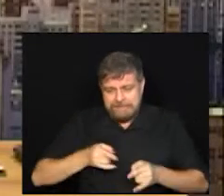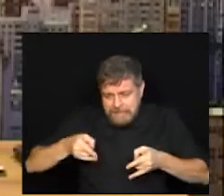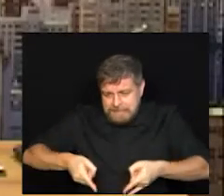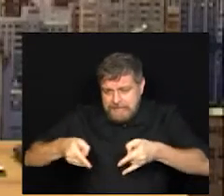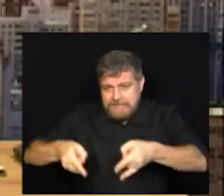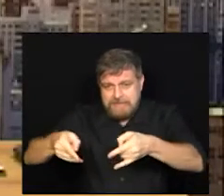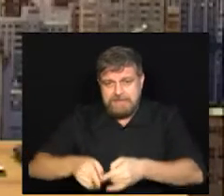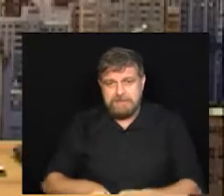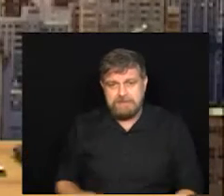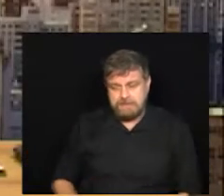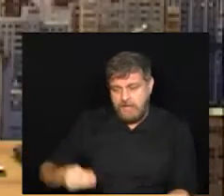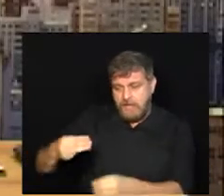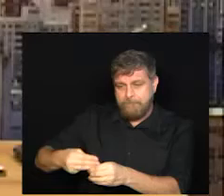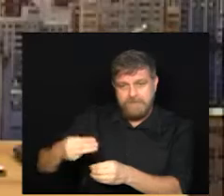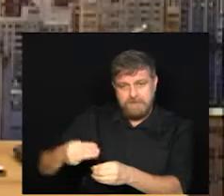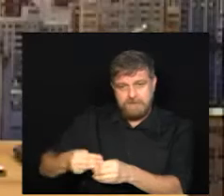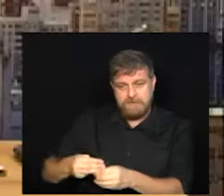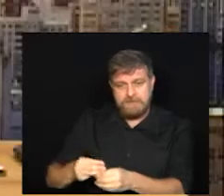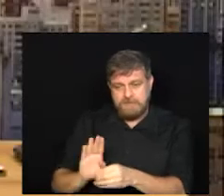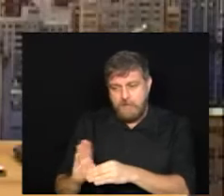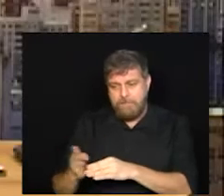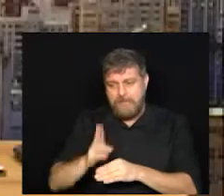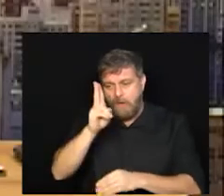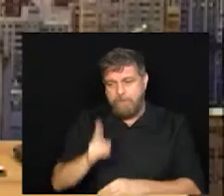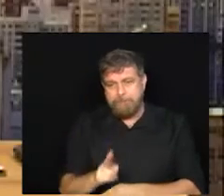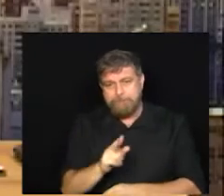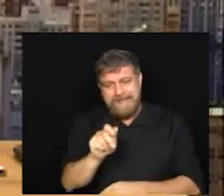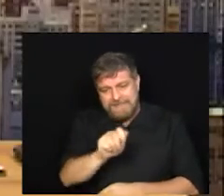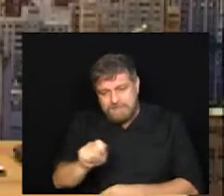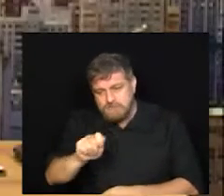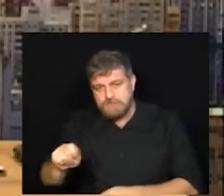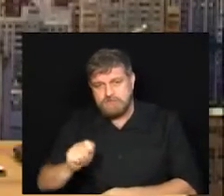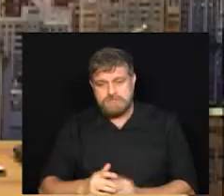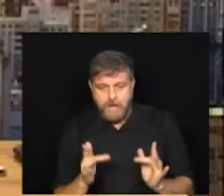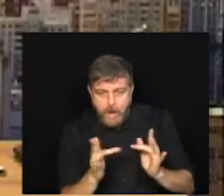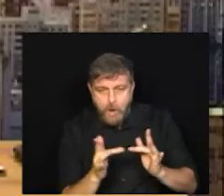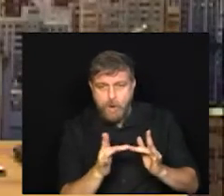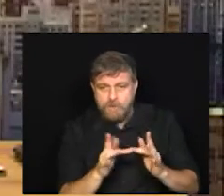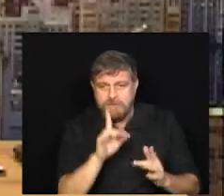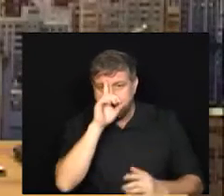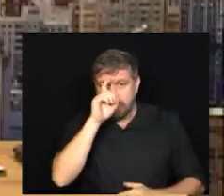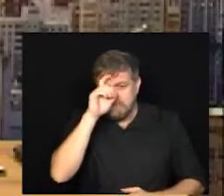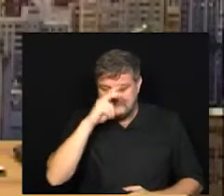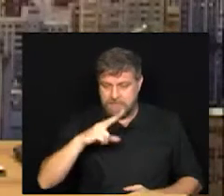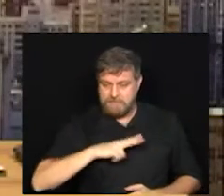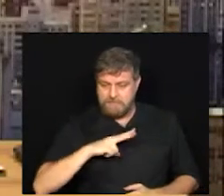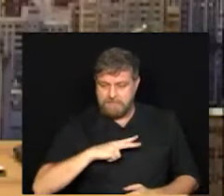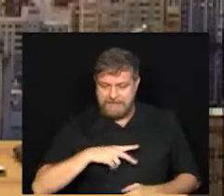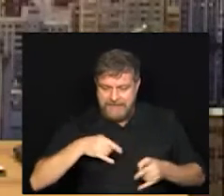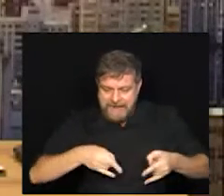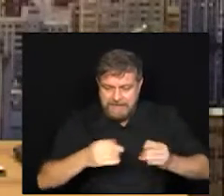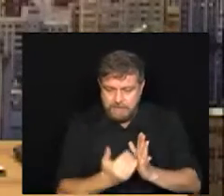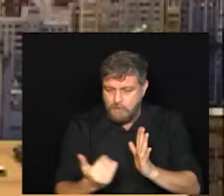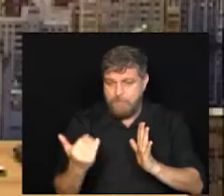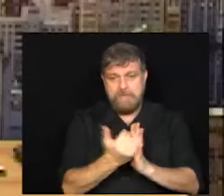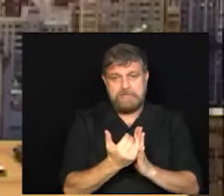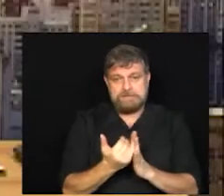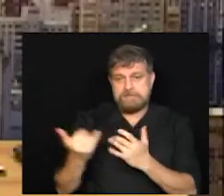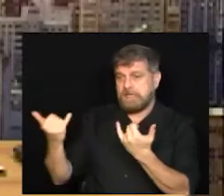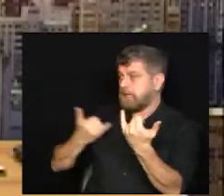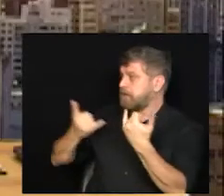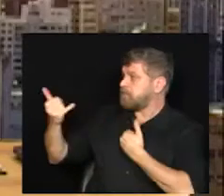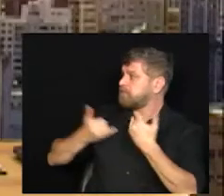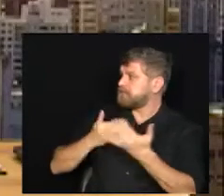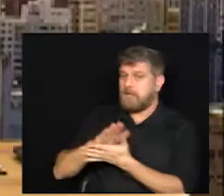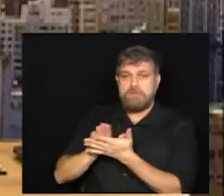no PS Metropolitano, no Padre Anchieta, já em contato com os hospitais privados para ampliar leitos. E não temos informação de